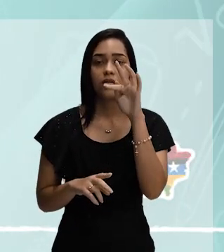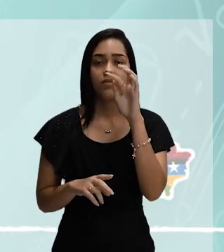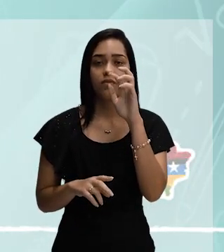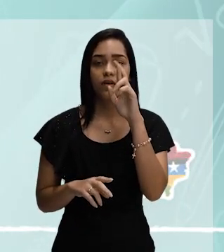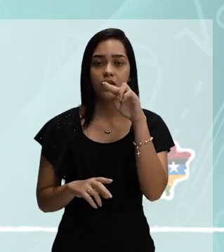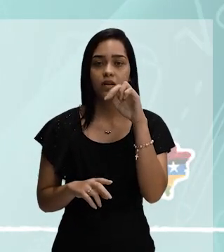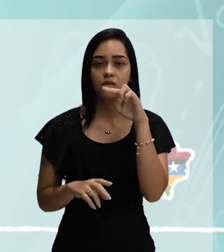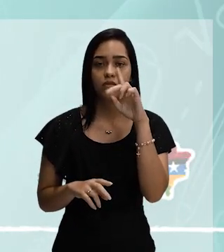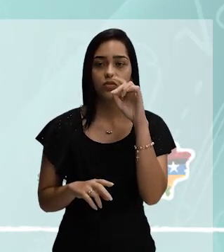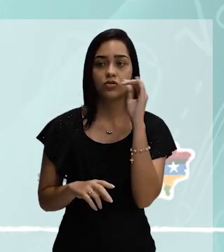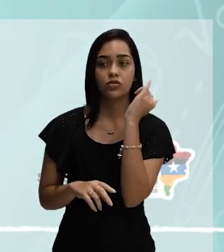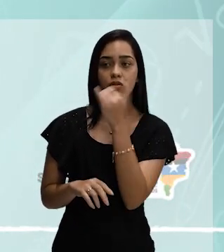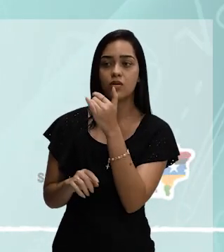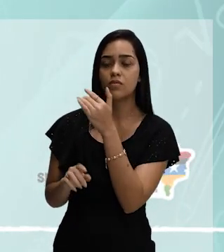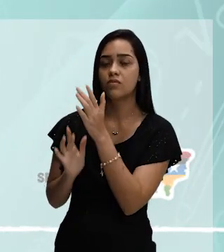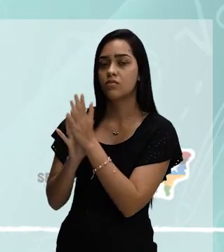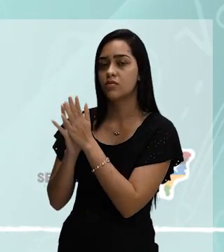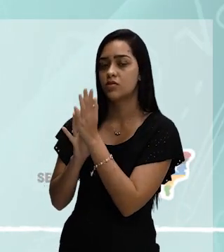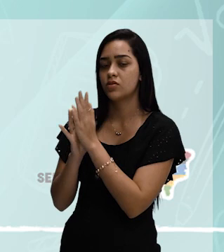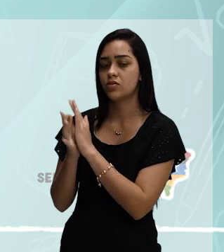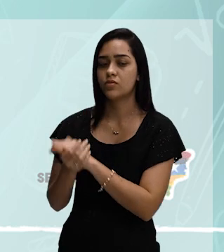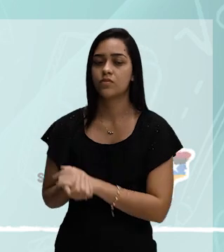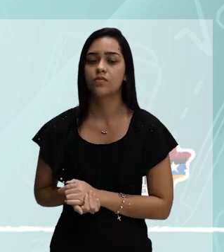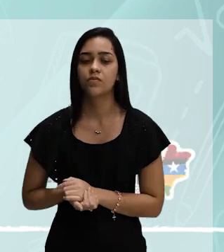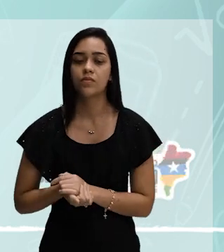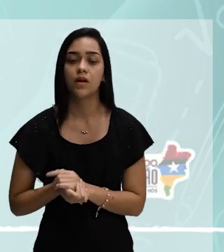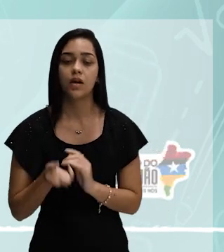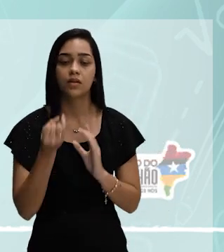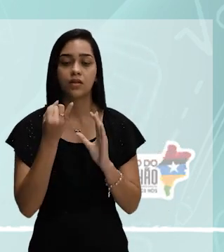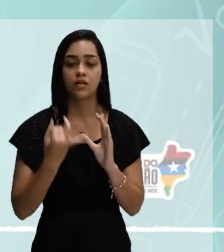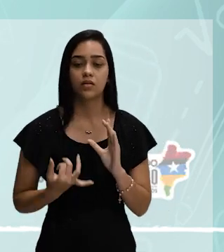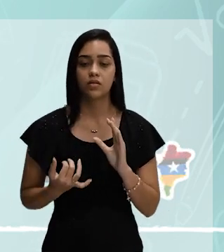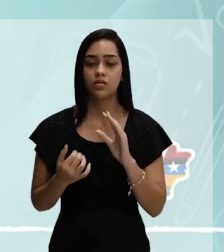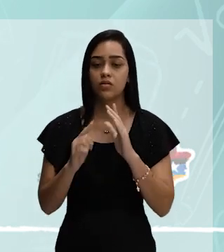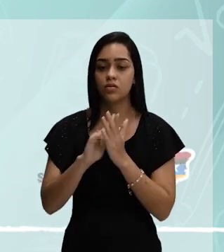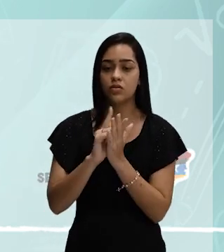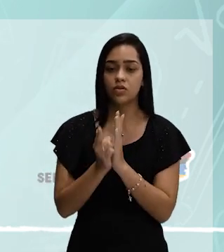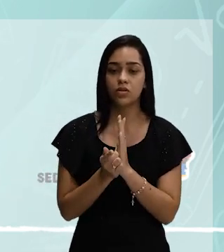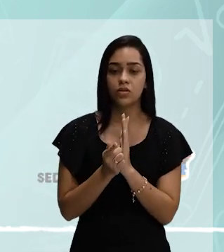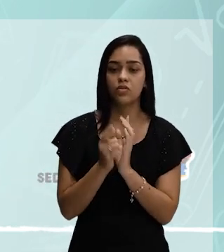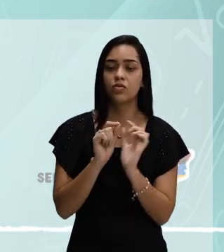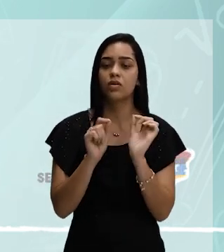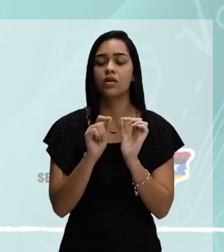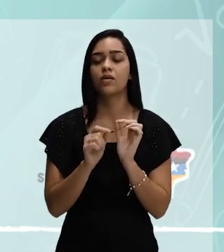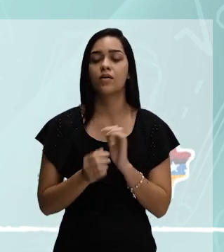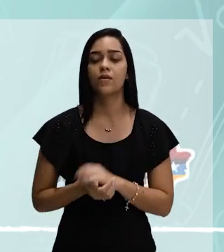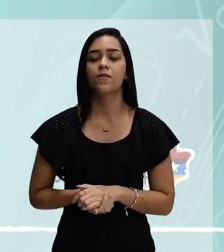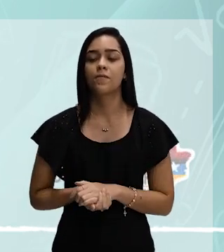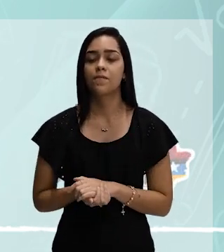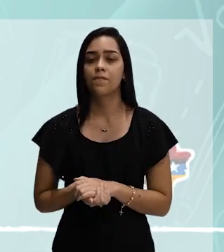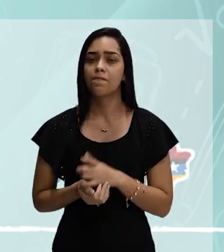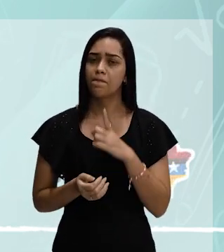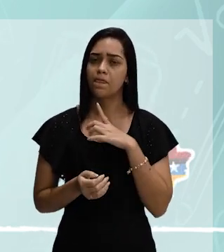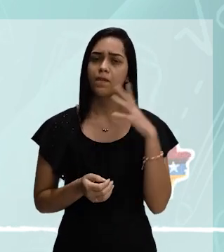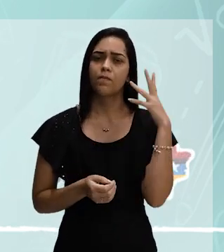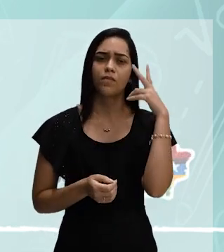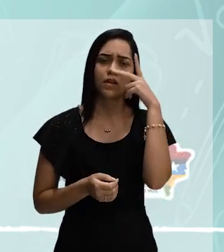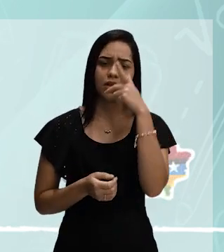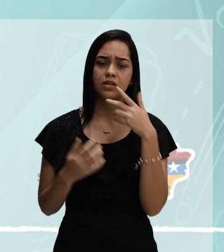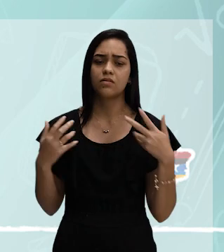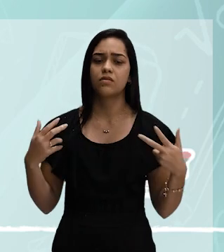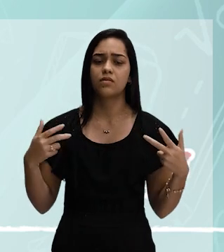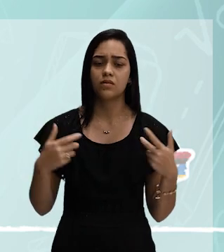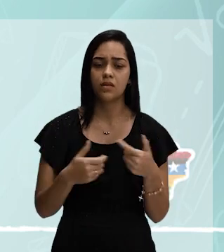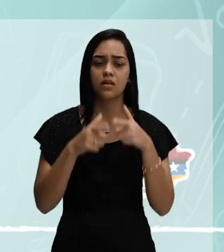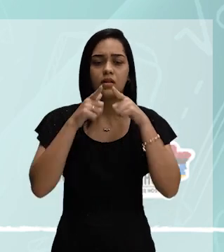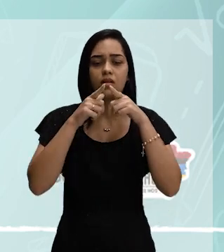fingidor. Além da subjetividade, as características do gênero lírico são estética